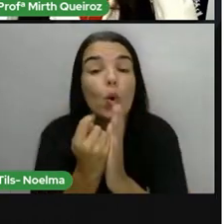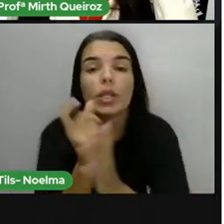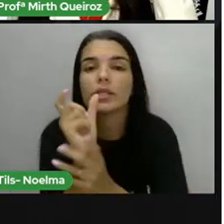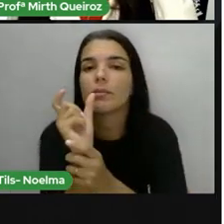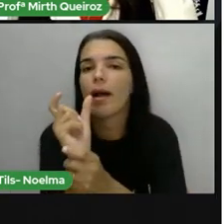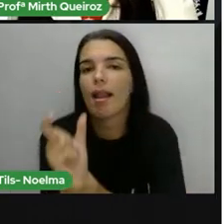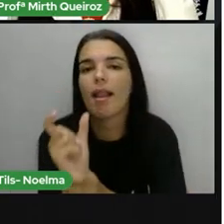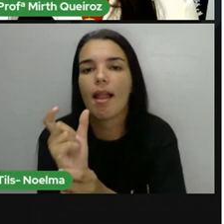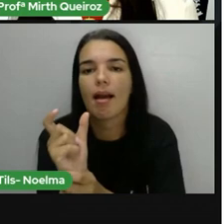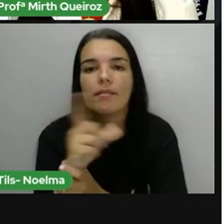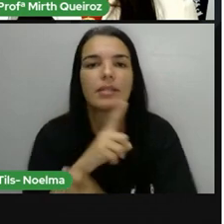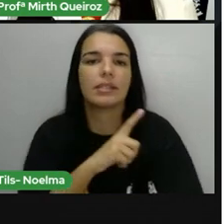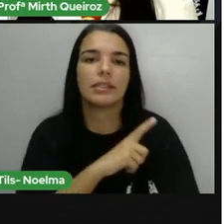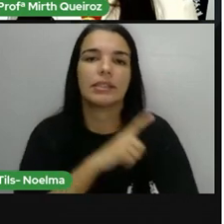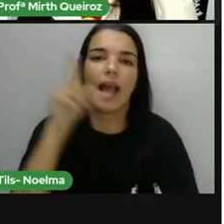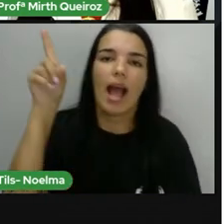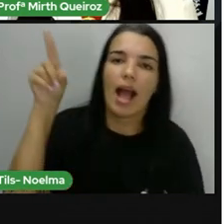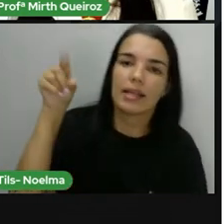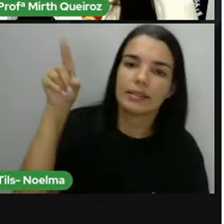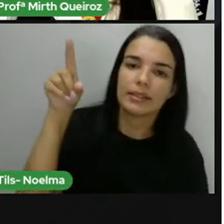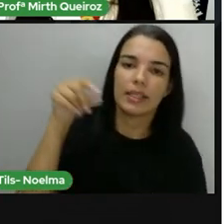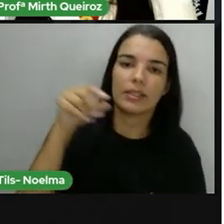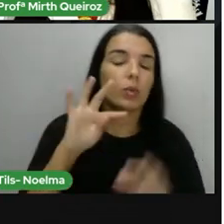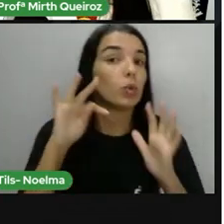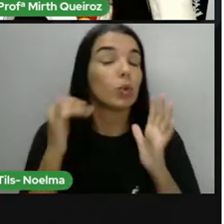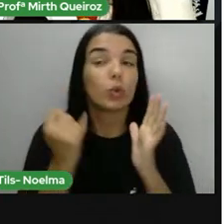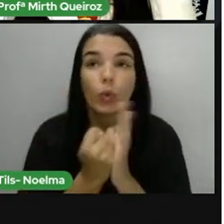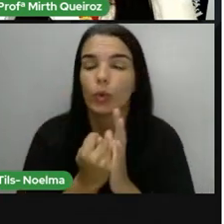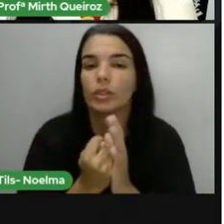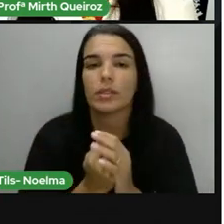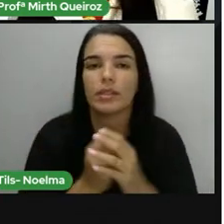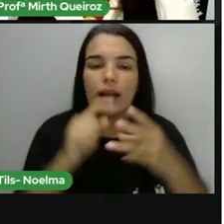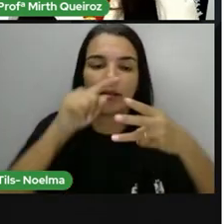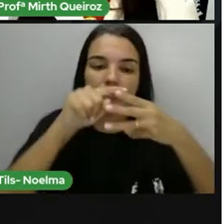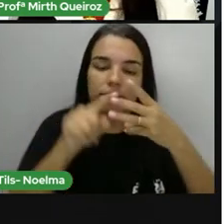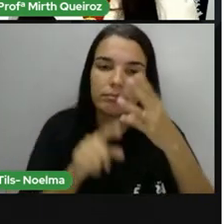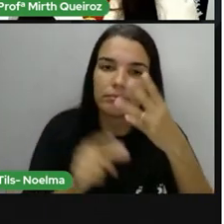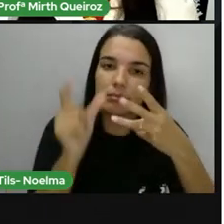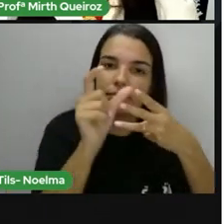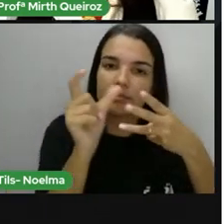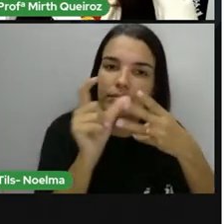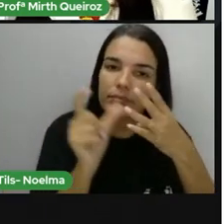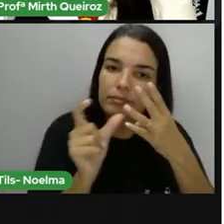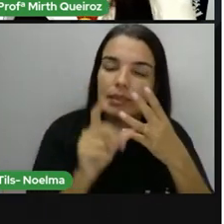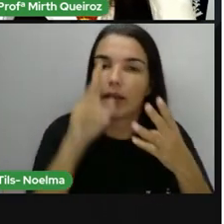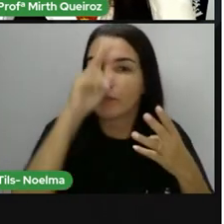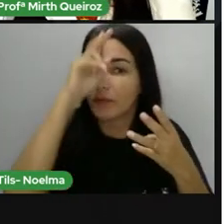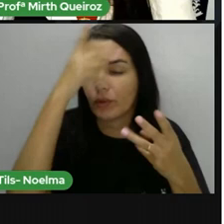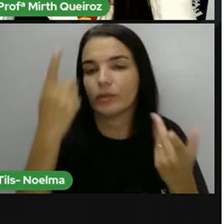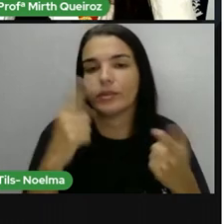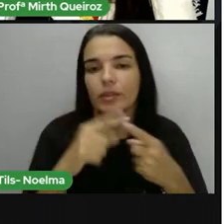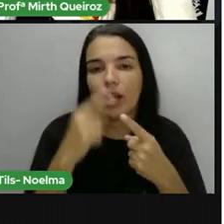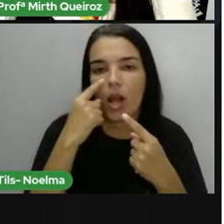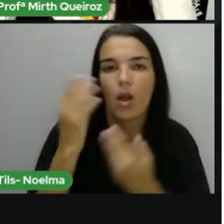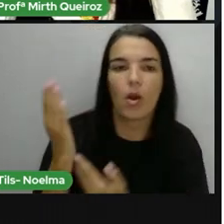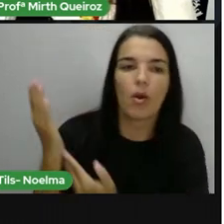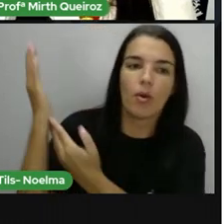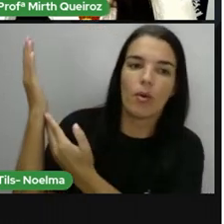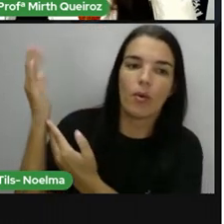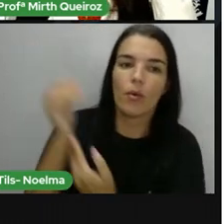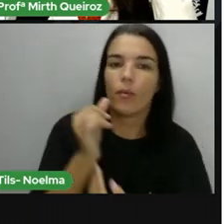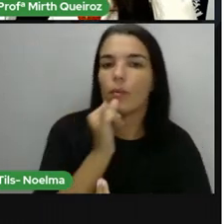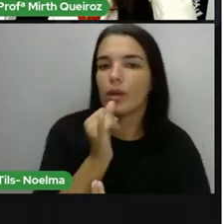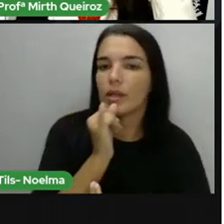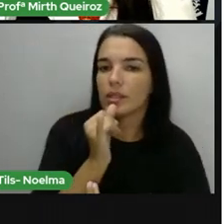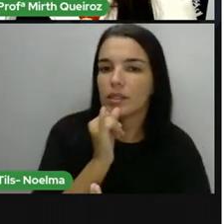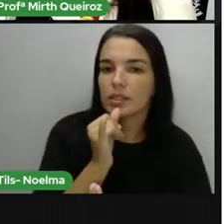serão acentuadas. Temos aí alguns exemplos: último, acadêmico, ácaro,